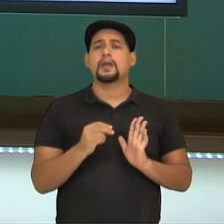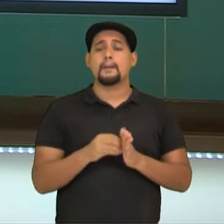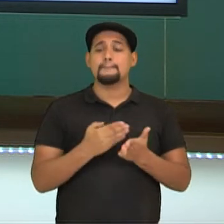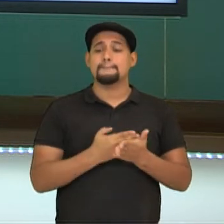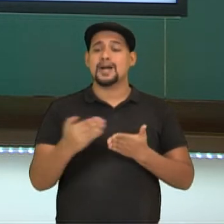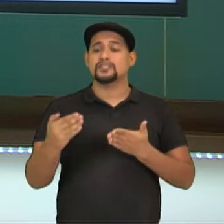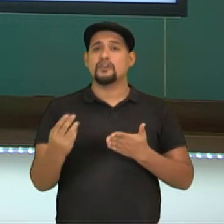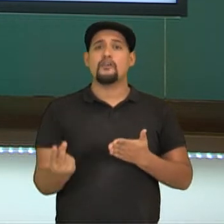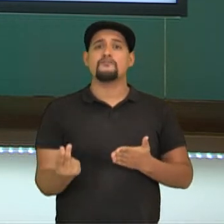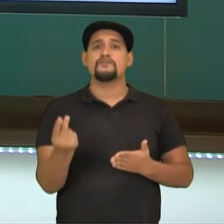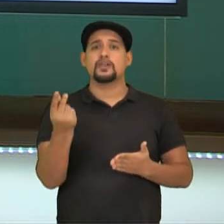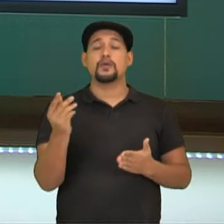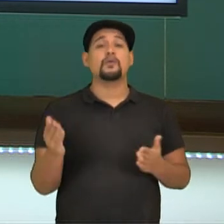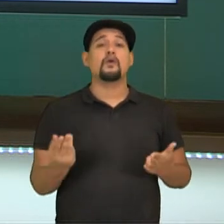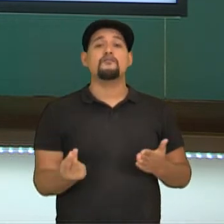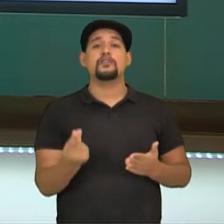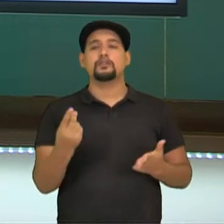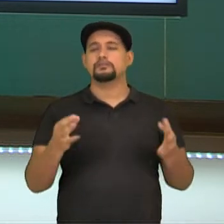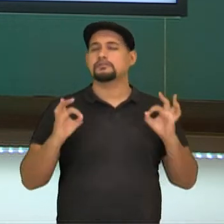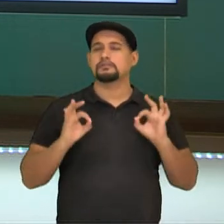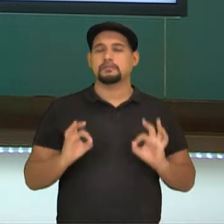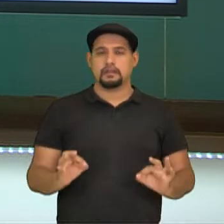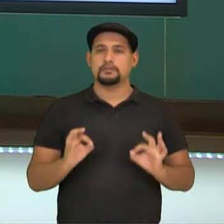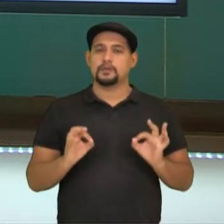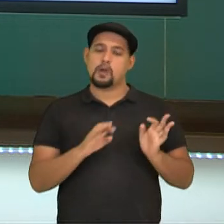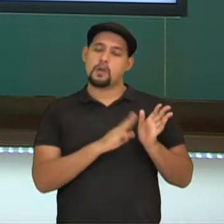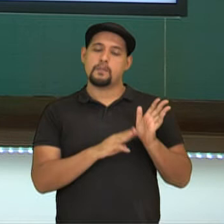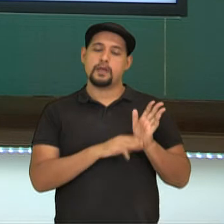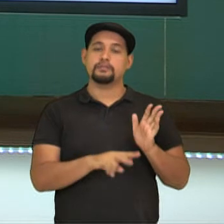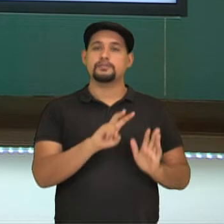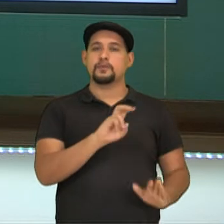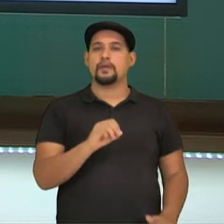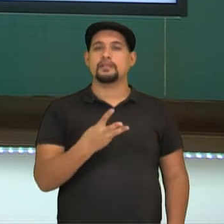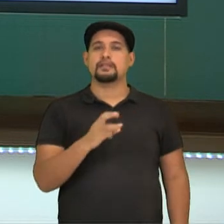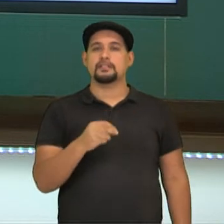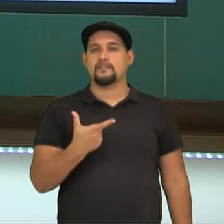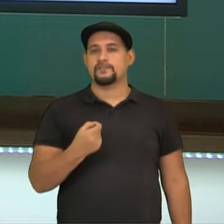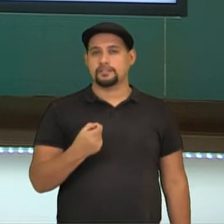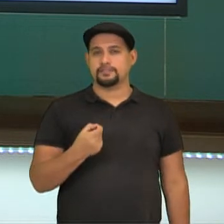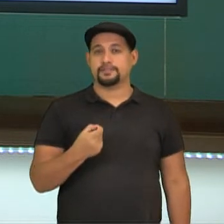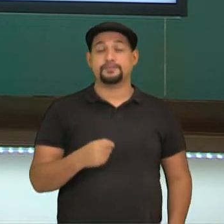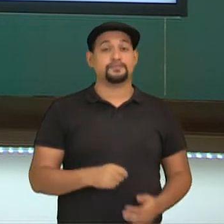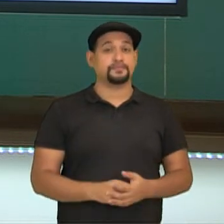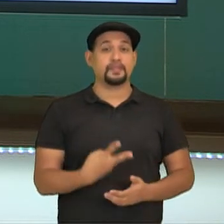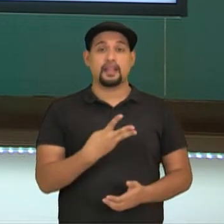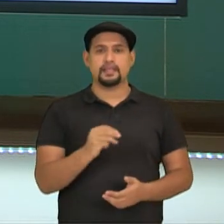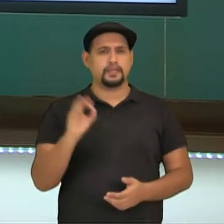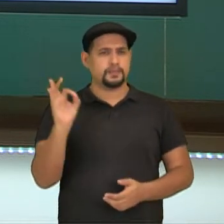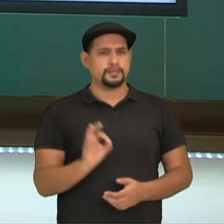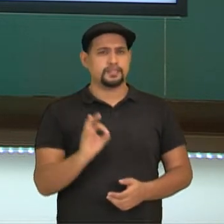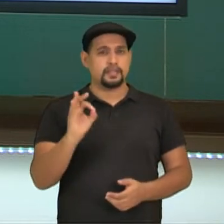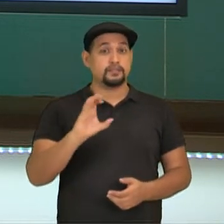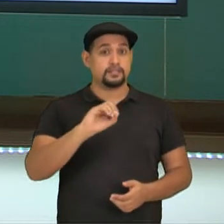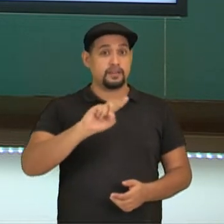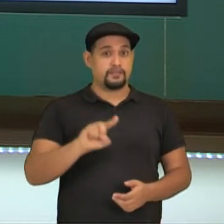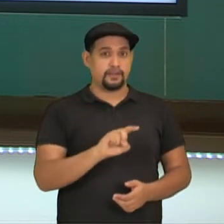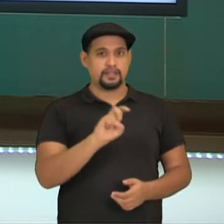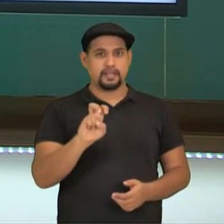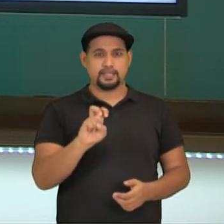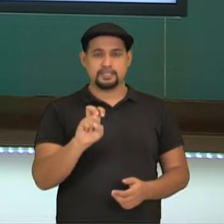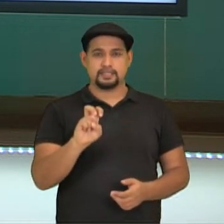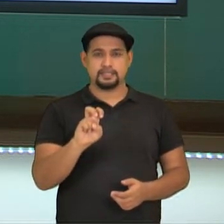do valor. Qual que seria o valor ideal dentro do método 50, 30 e 20? 30%, 0,3